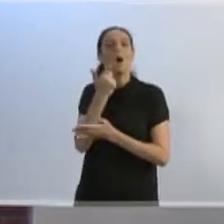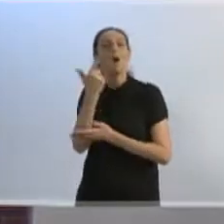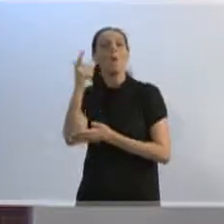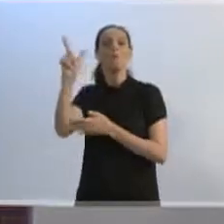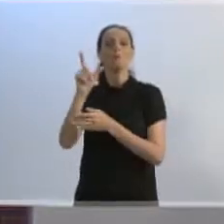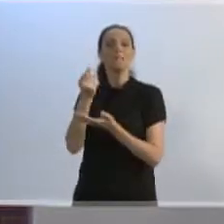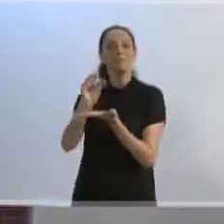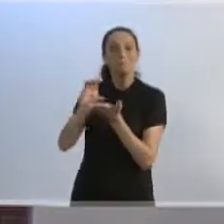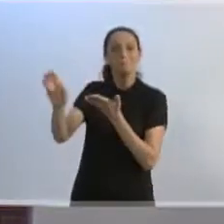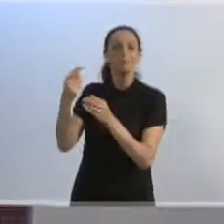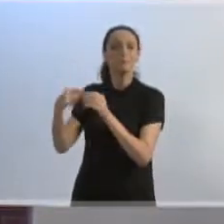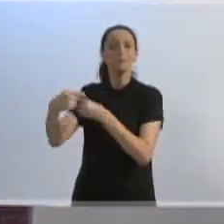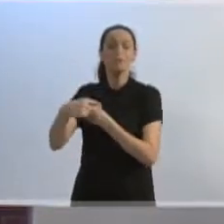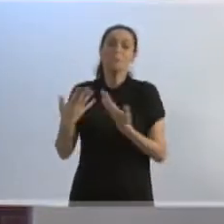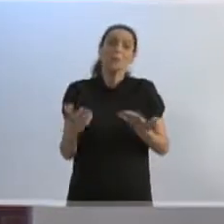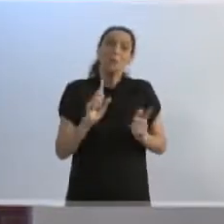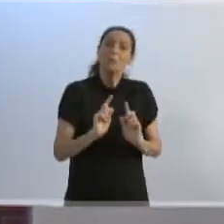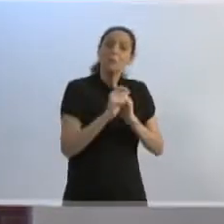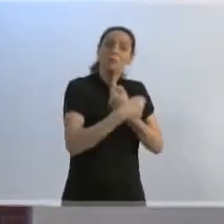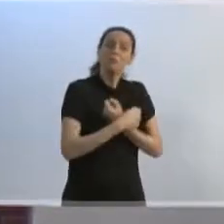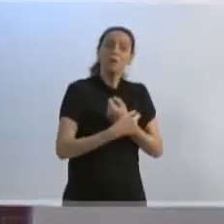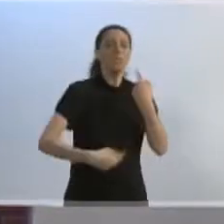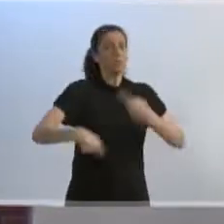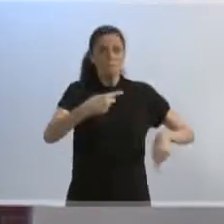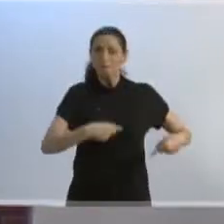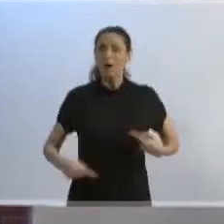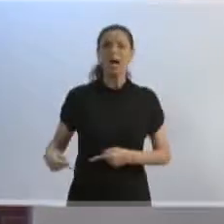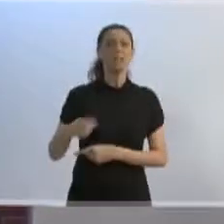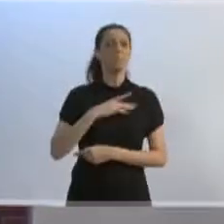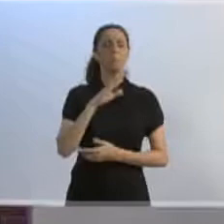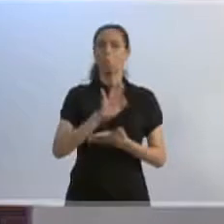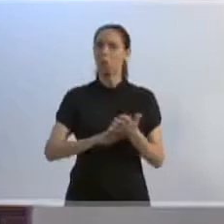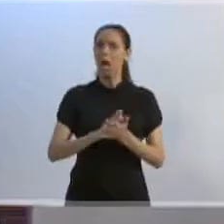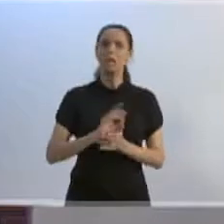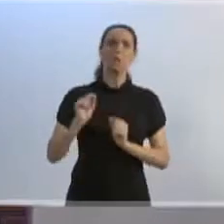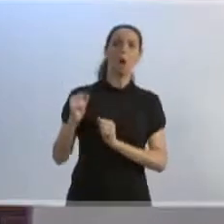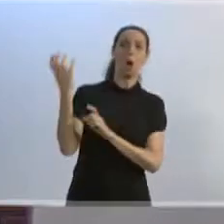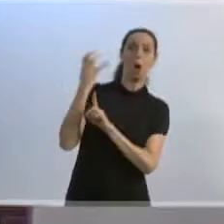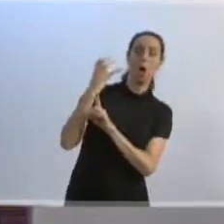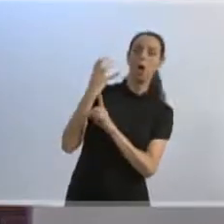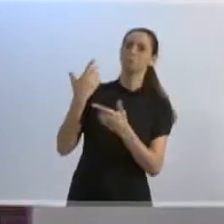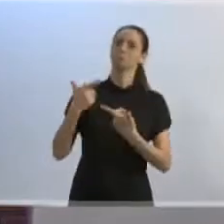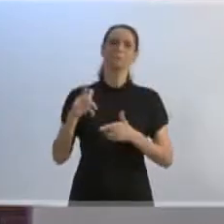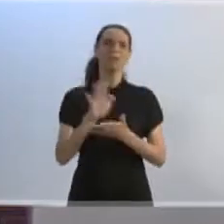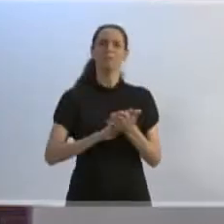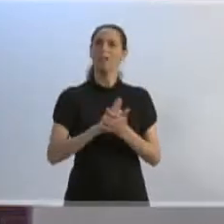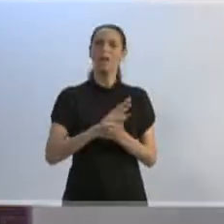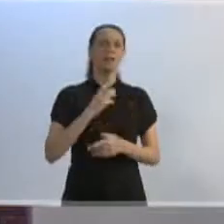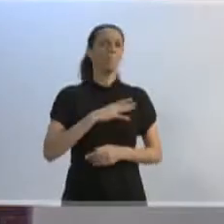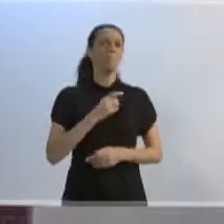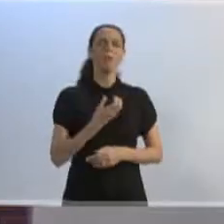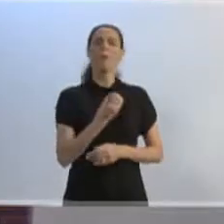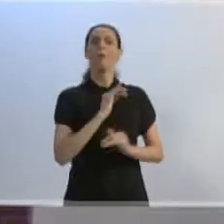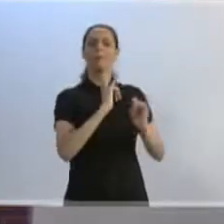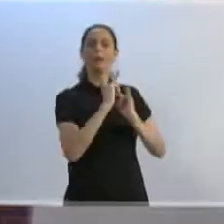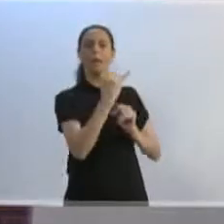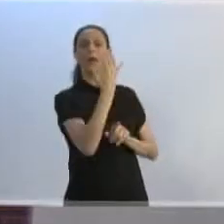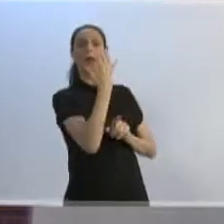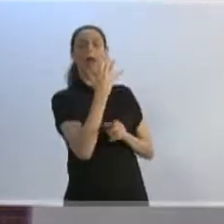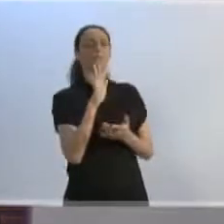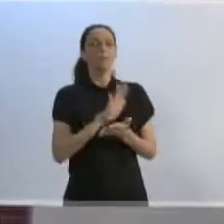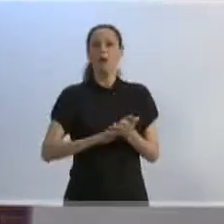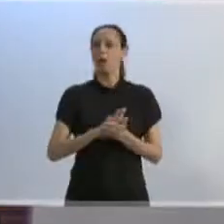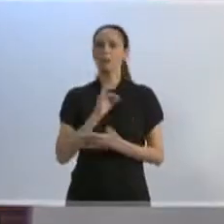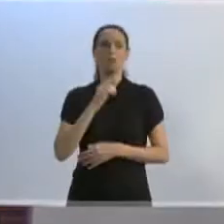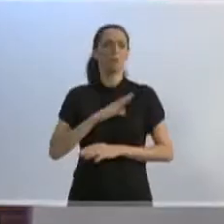aqui. E outra coisa que eu pergunto, e eu discuto isso, o debate, eu não tenho medo de pressão nenhuma popular ou pressão da internet, muito claro